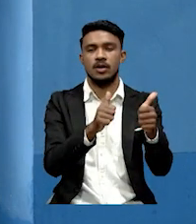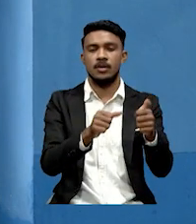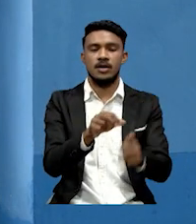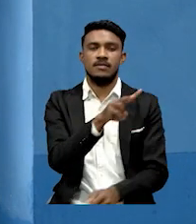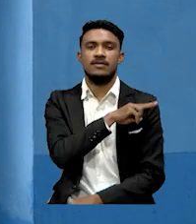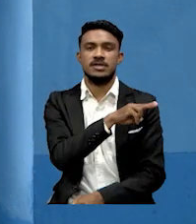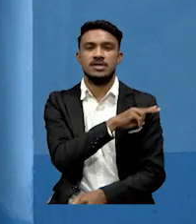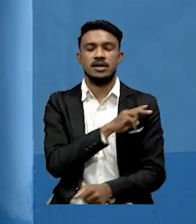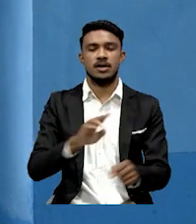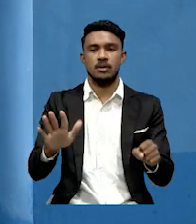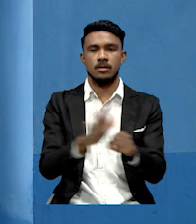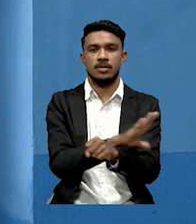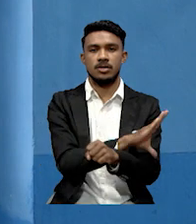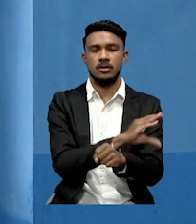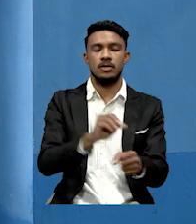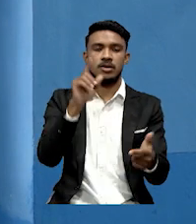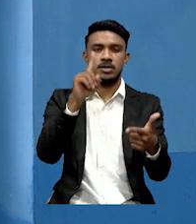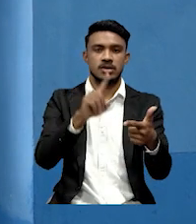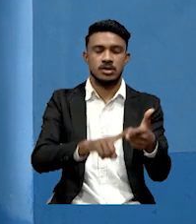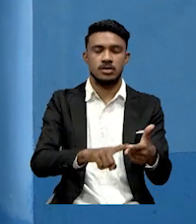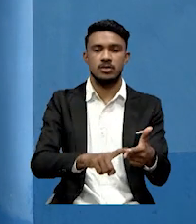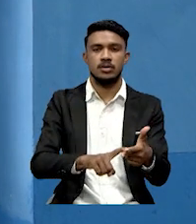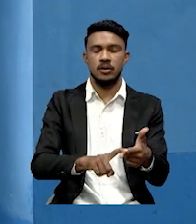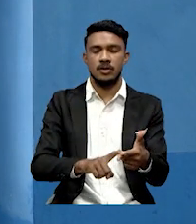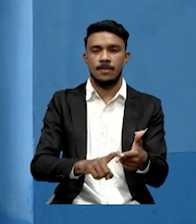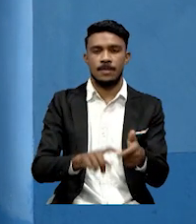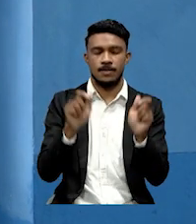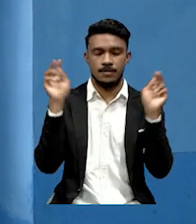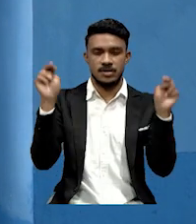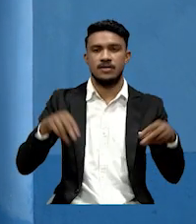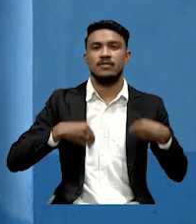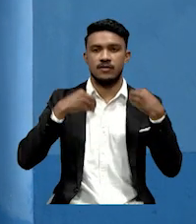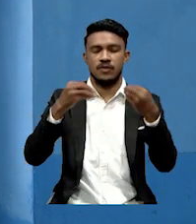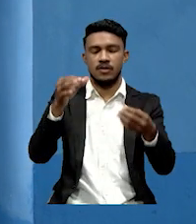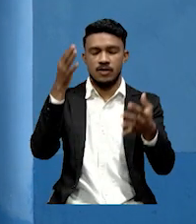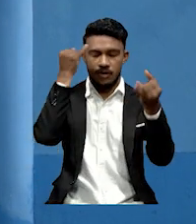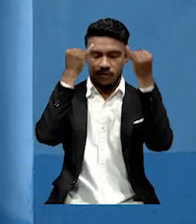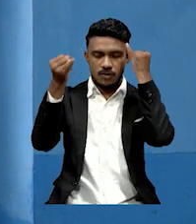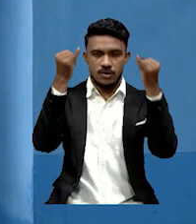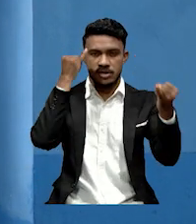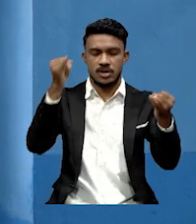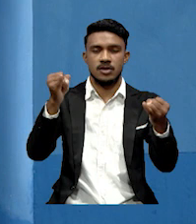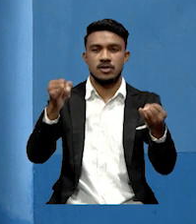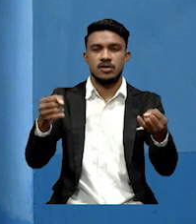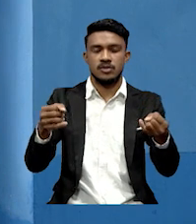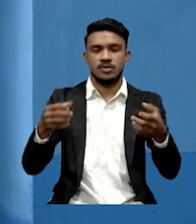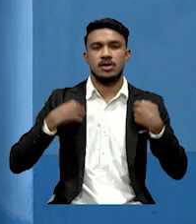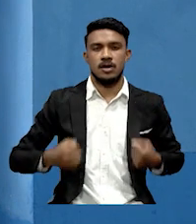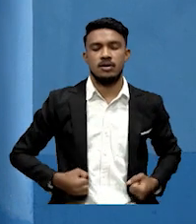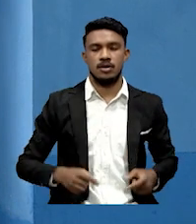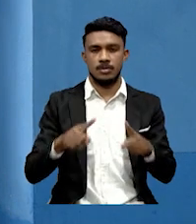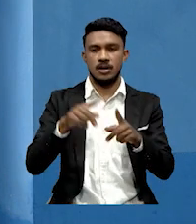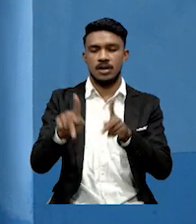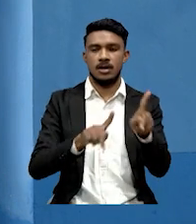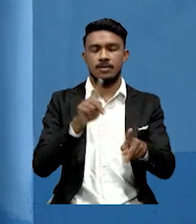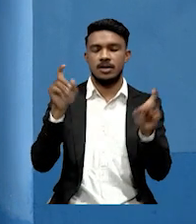completo. Segundo, precisa a misemer fo formação saúde ba comunidade tem que ir ambiente nebe mamos na saudável, e